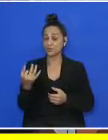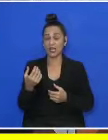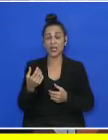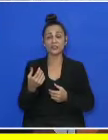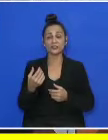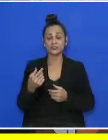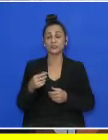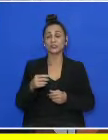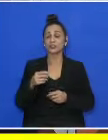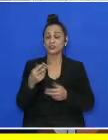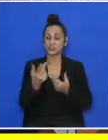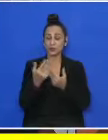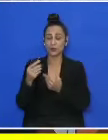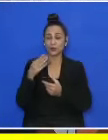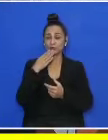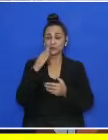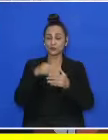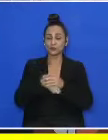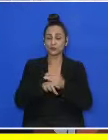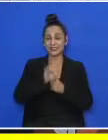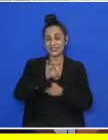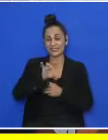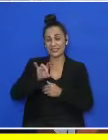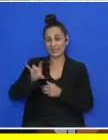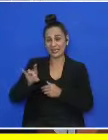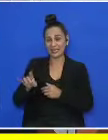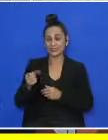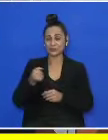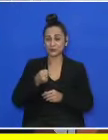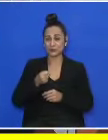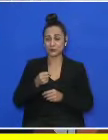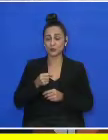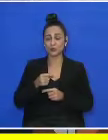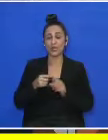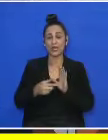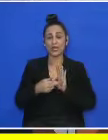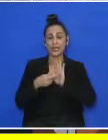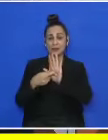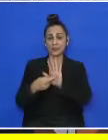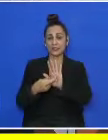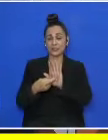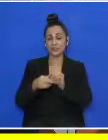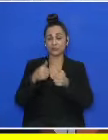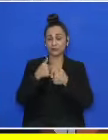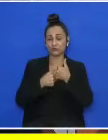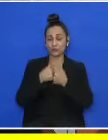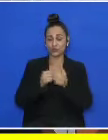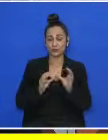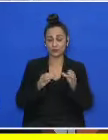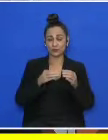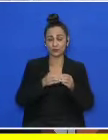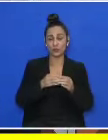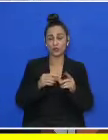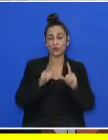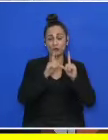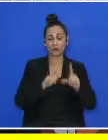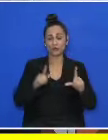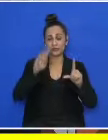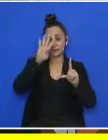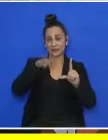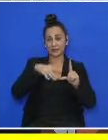de números da Time Mania, sendo que cada número corresponde a um time de futebol, conforme a tabela de times exposta na tela da